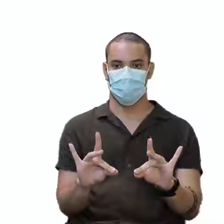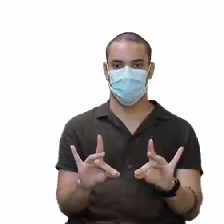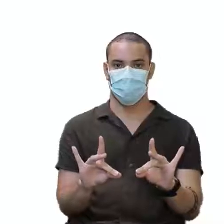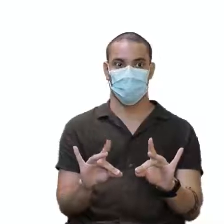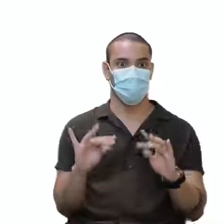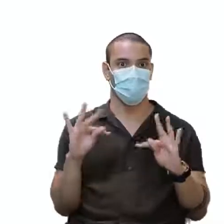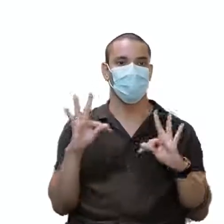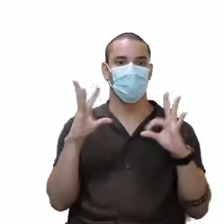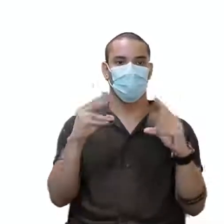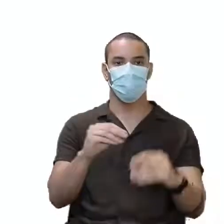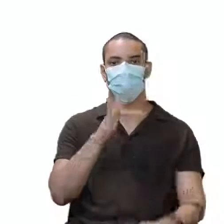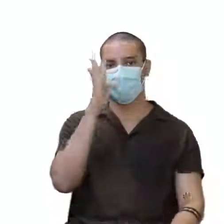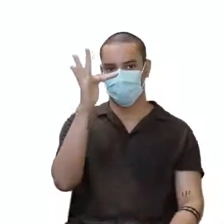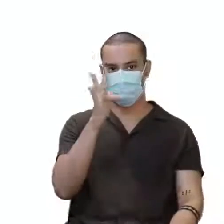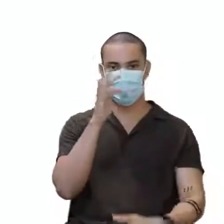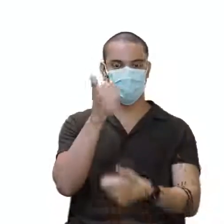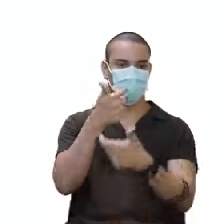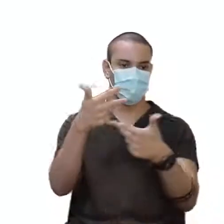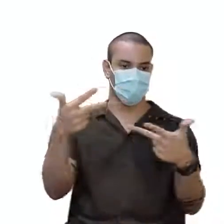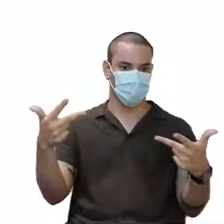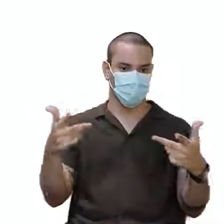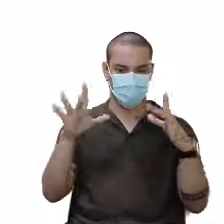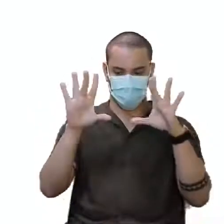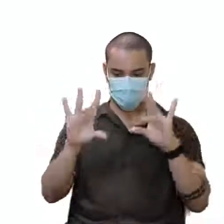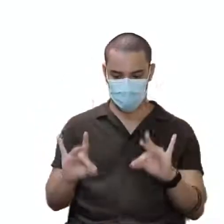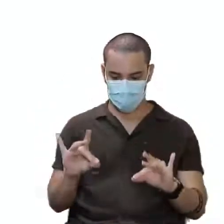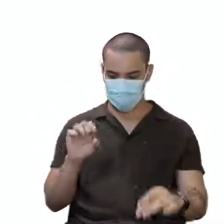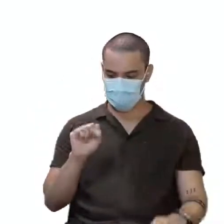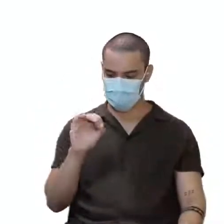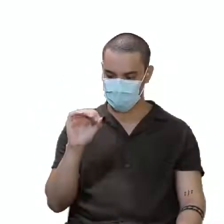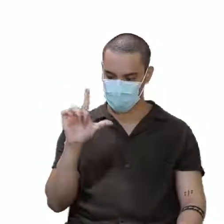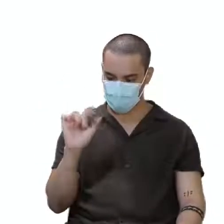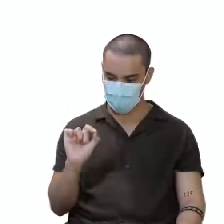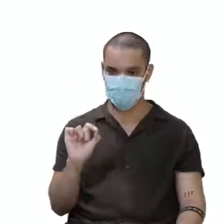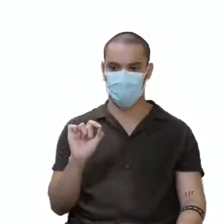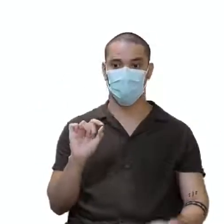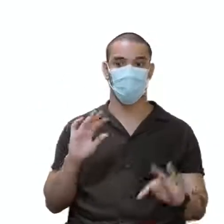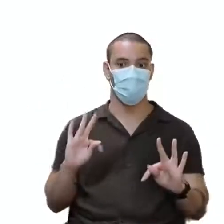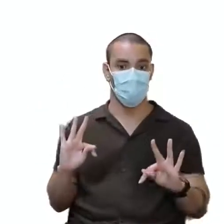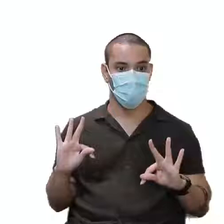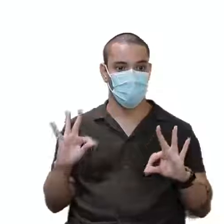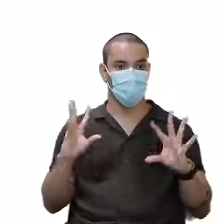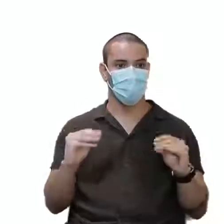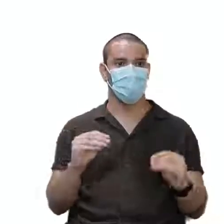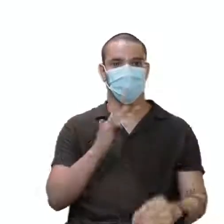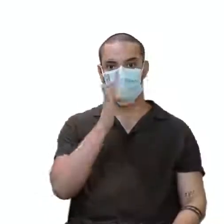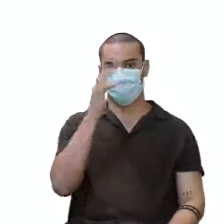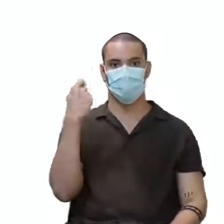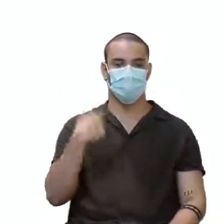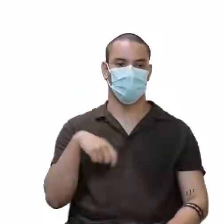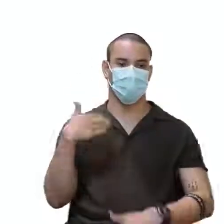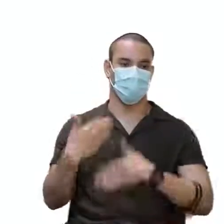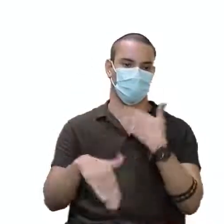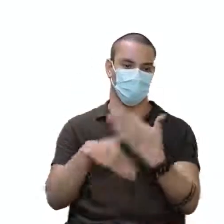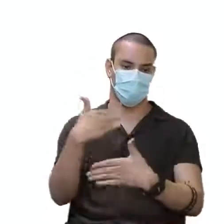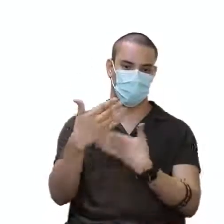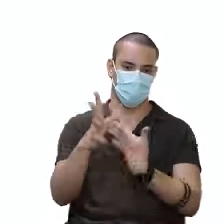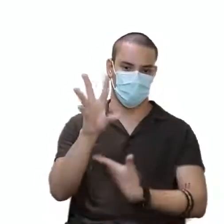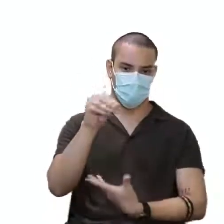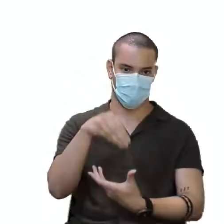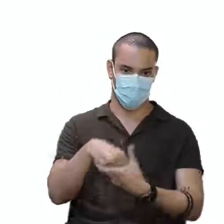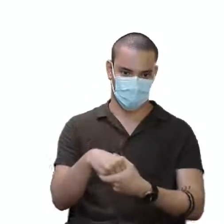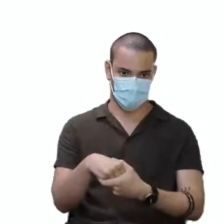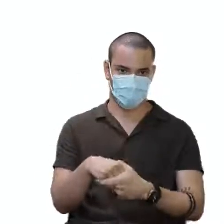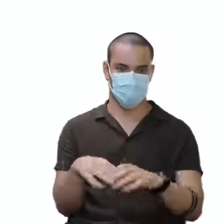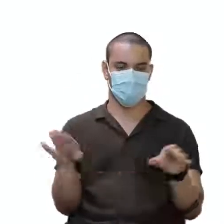Toda planta, quando a gente está falando de solo, ambiente terrestre, essas plantas vão se desenvolver nesse